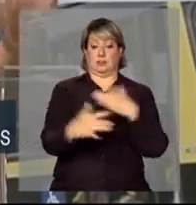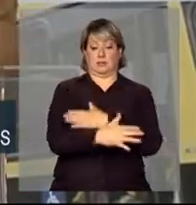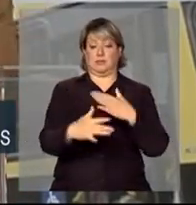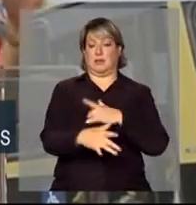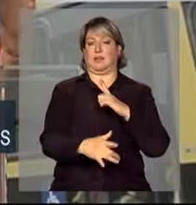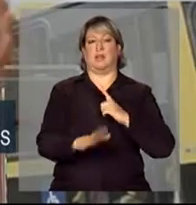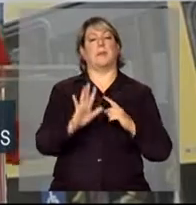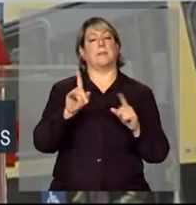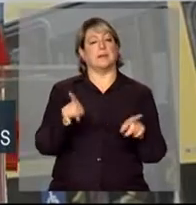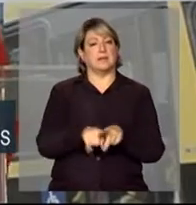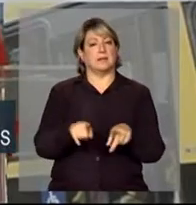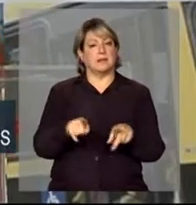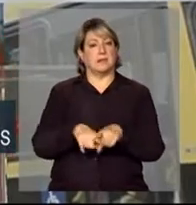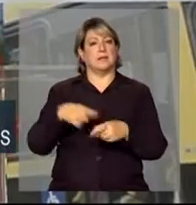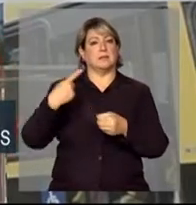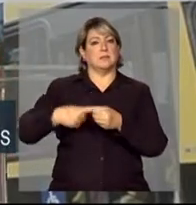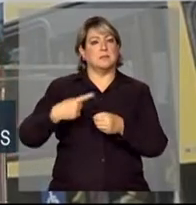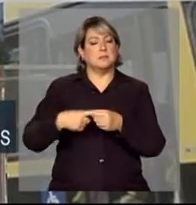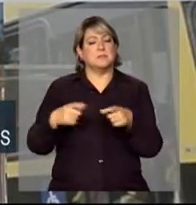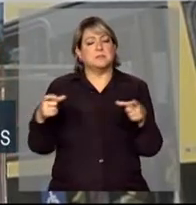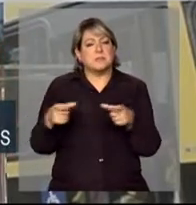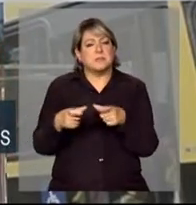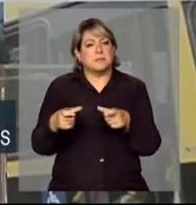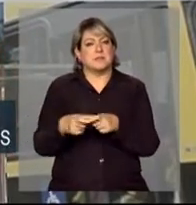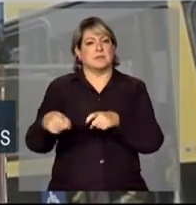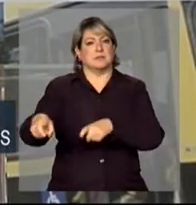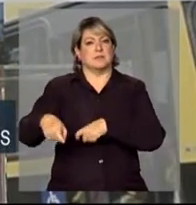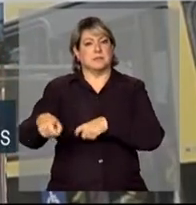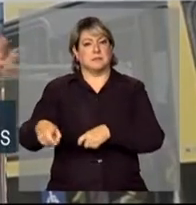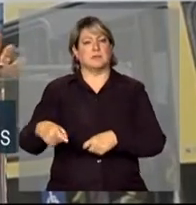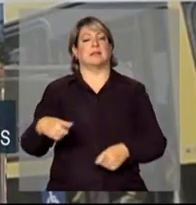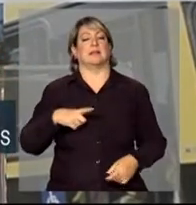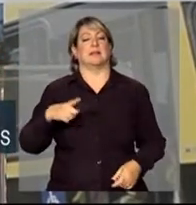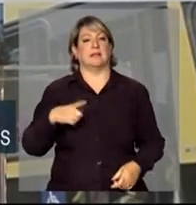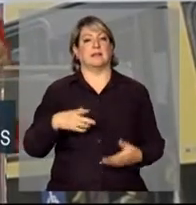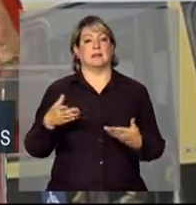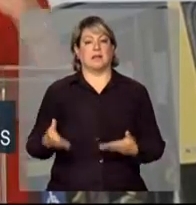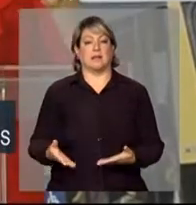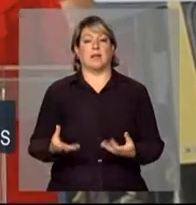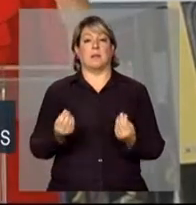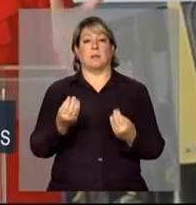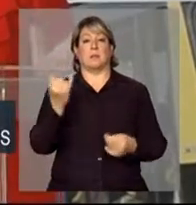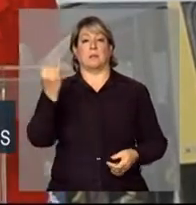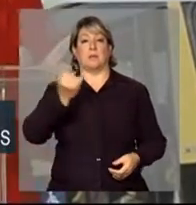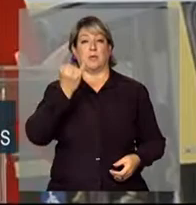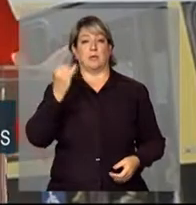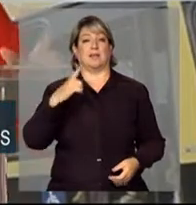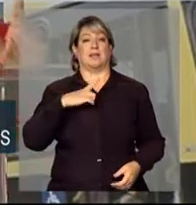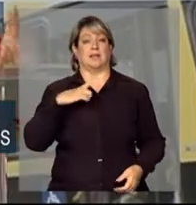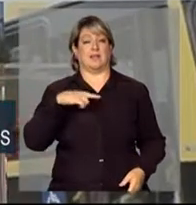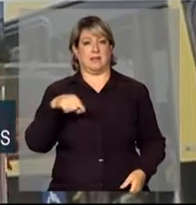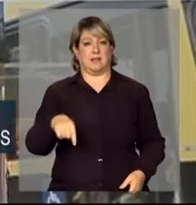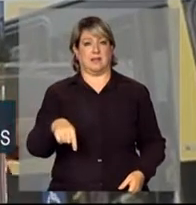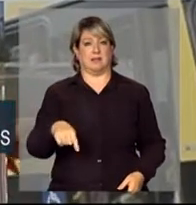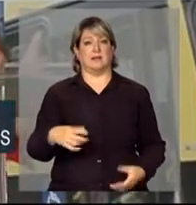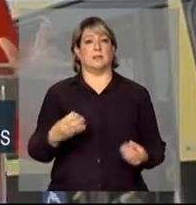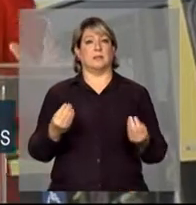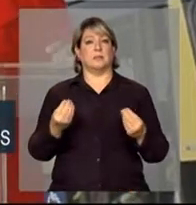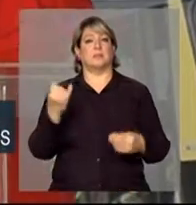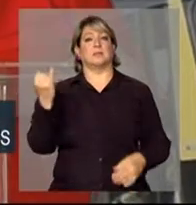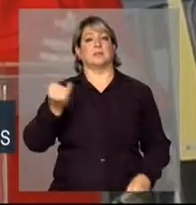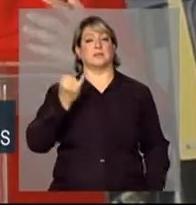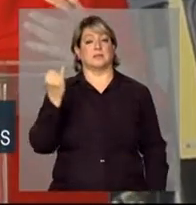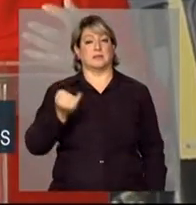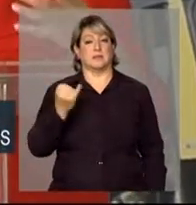tem, mas também a pequena cidade desse país tem, e é muito importante que tenha, e é muito